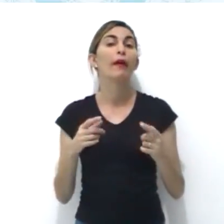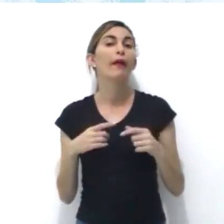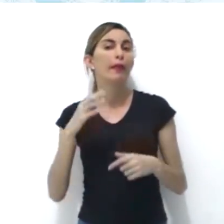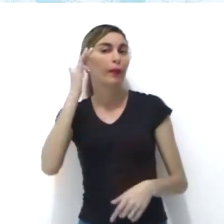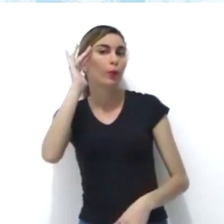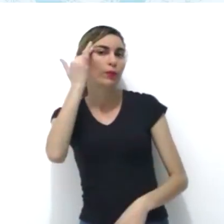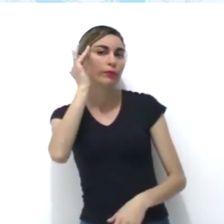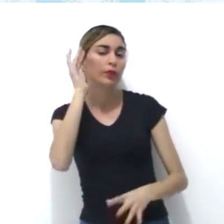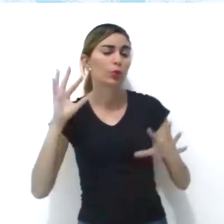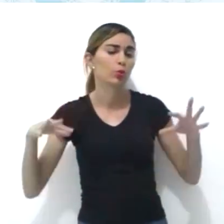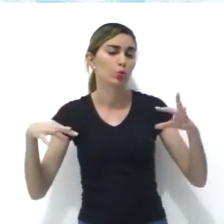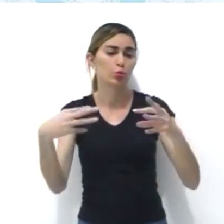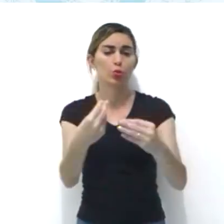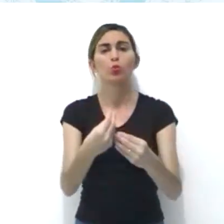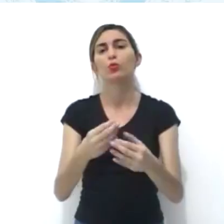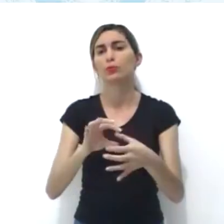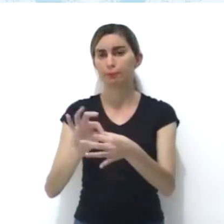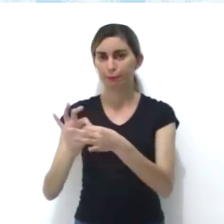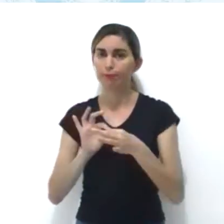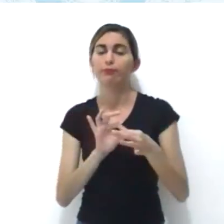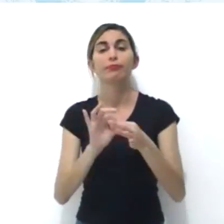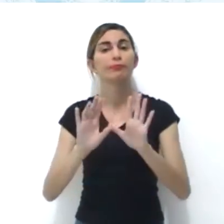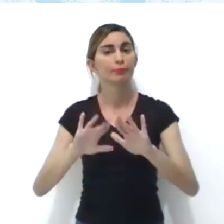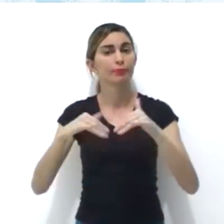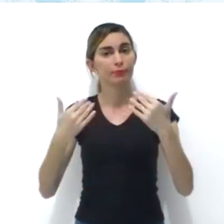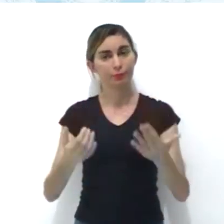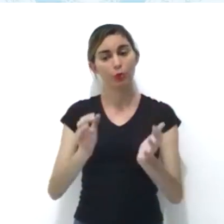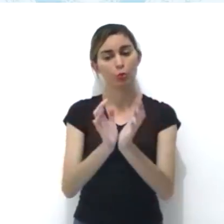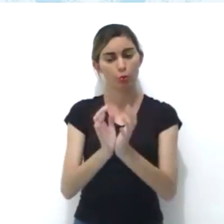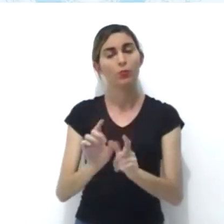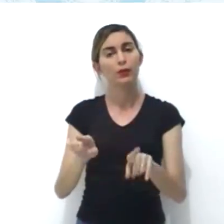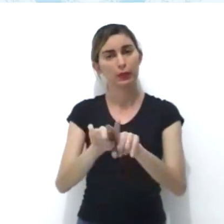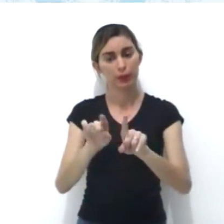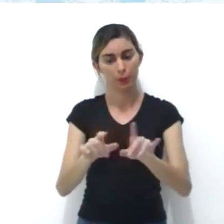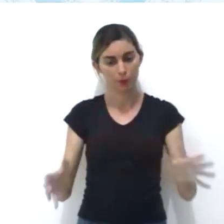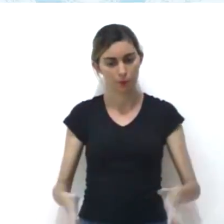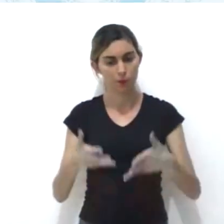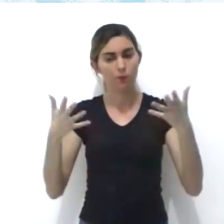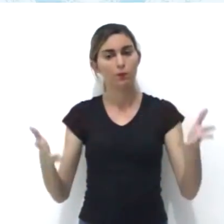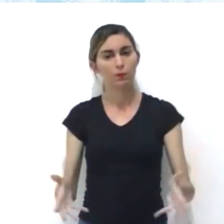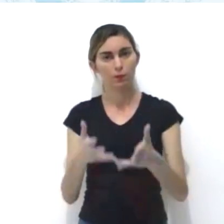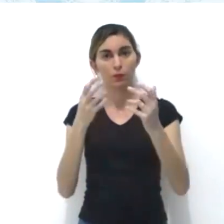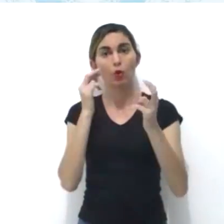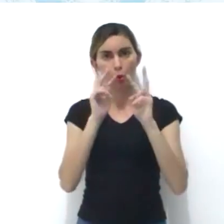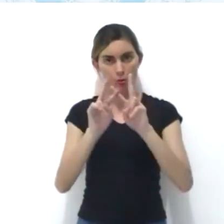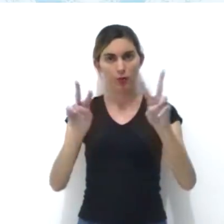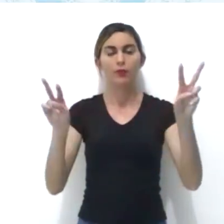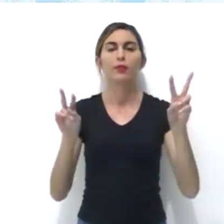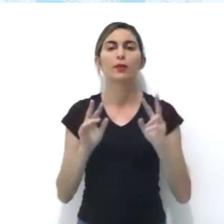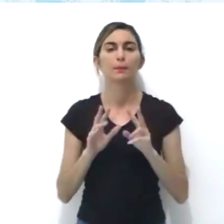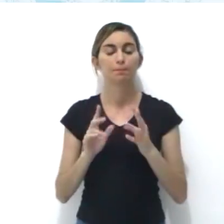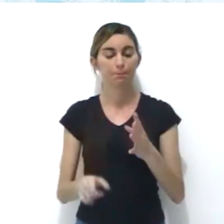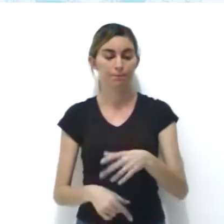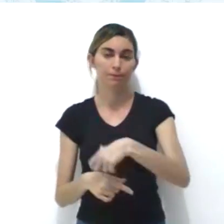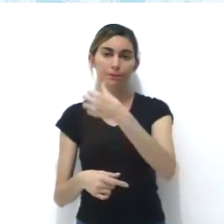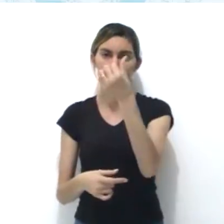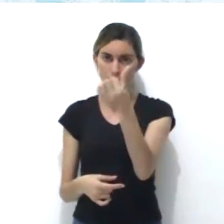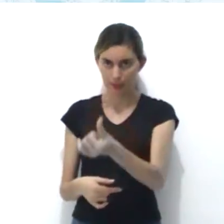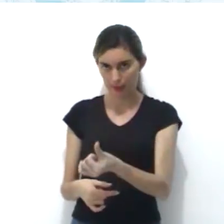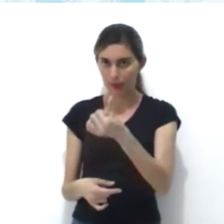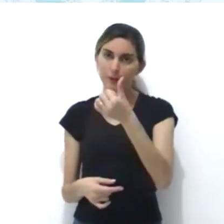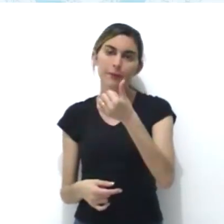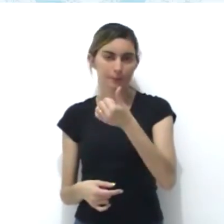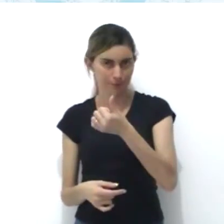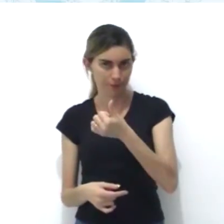envolvido ali e entender que tudo está ligado a tudo. Então o clube também aguça esse olhar.